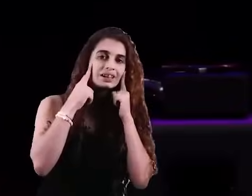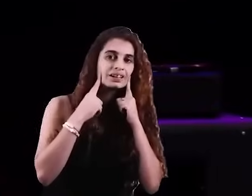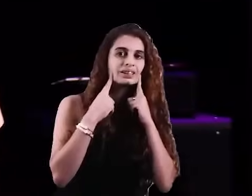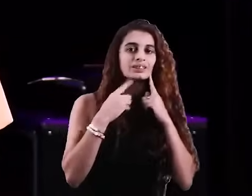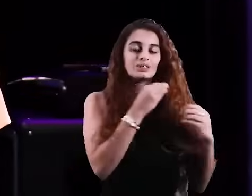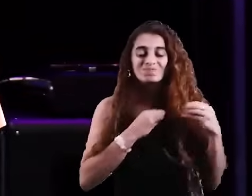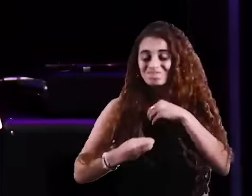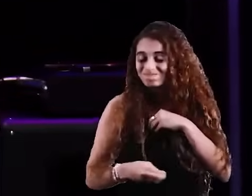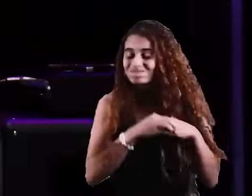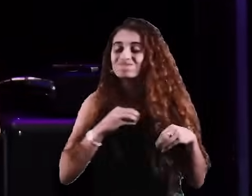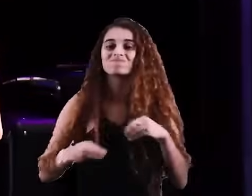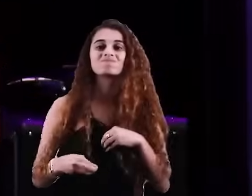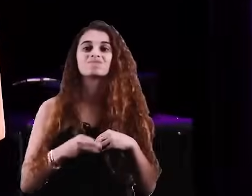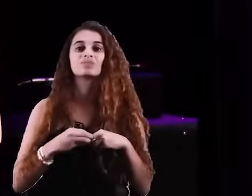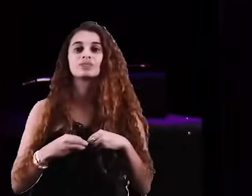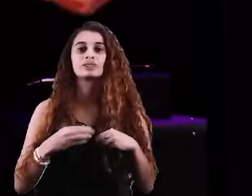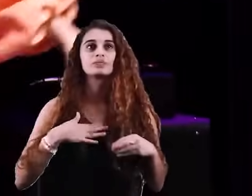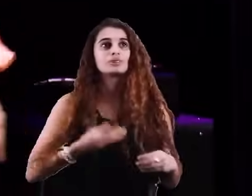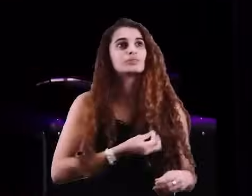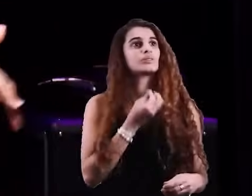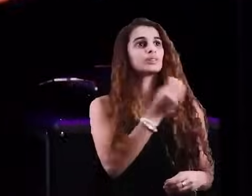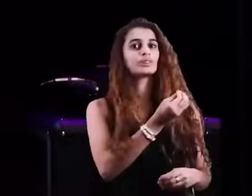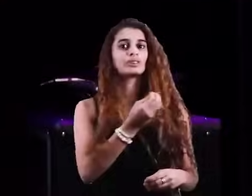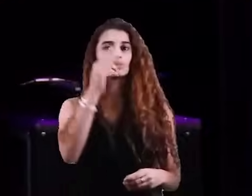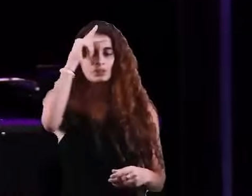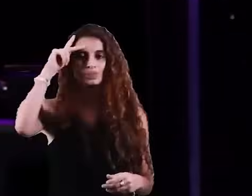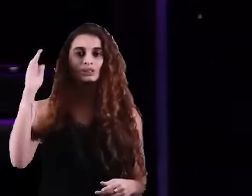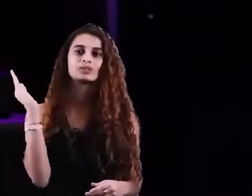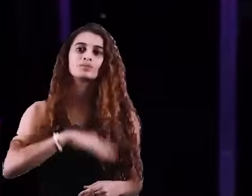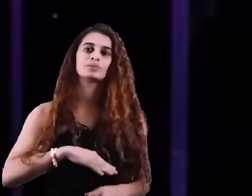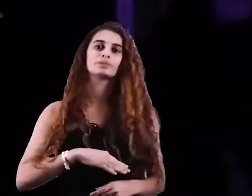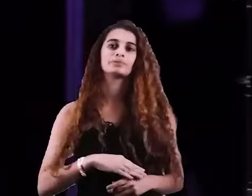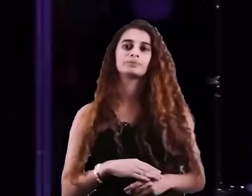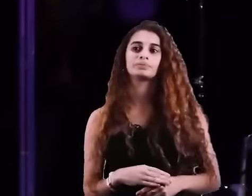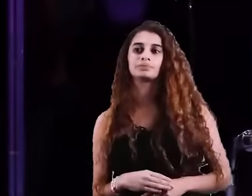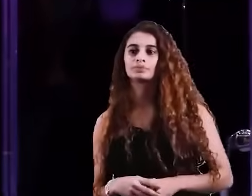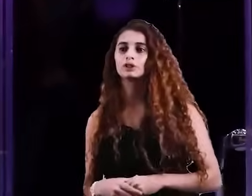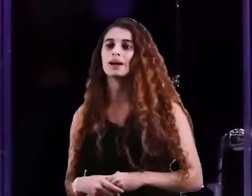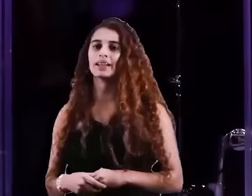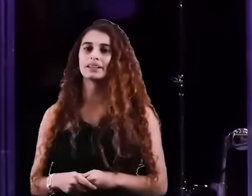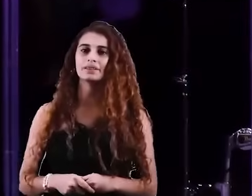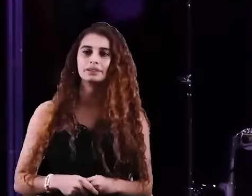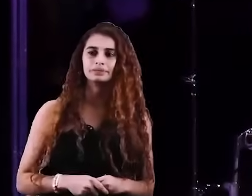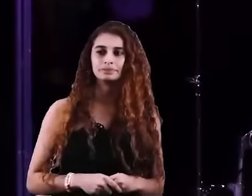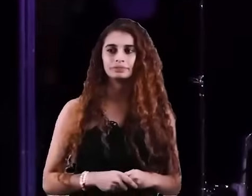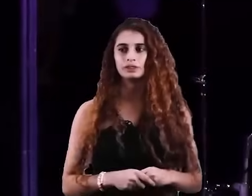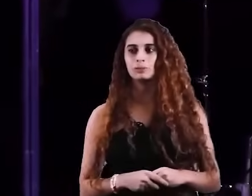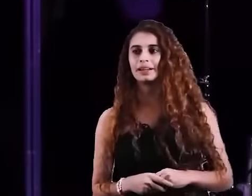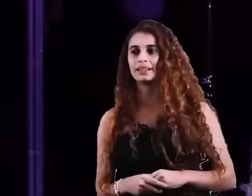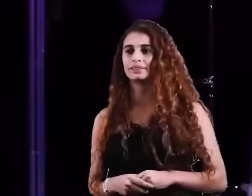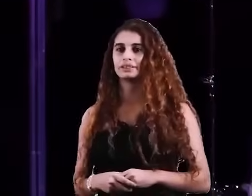depressiva, porque você tá colocando sua vida na mão de um Nabal. Porque você tá colocando todas as suas expectativas na mão de um Nabal, na mão de uma